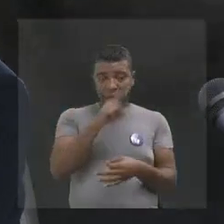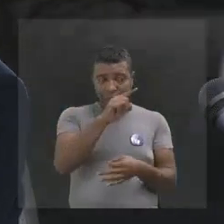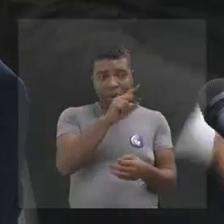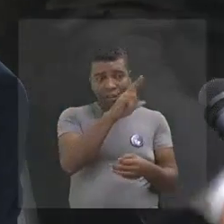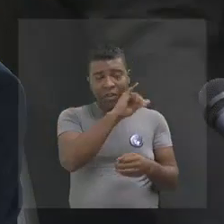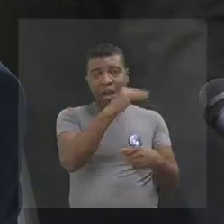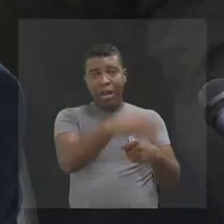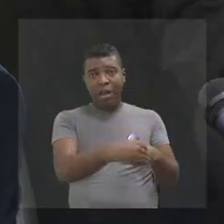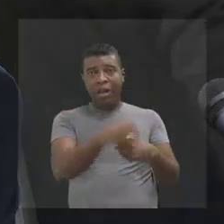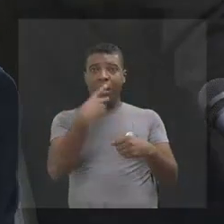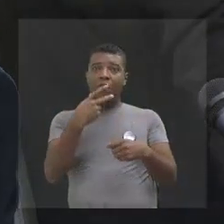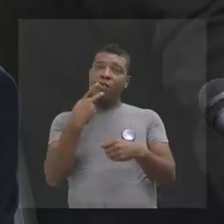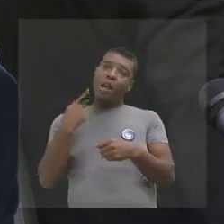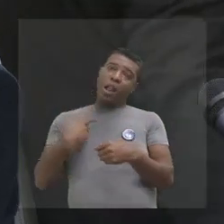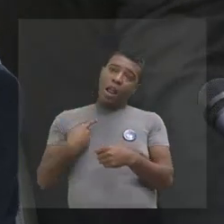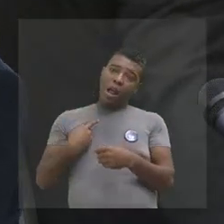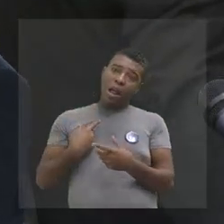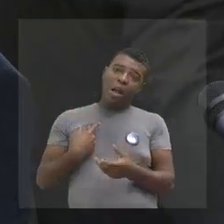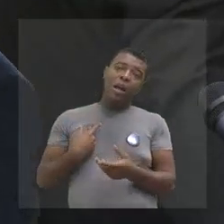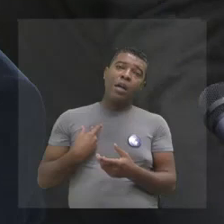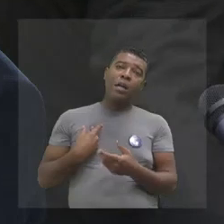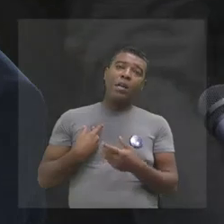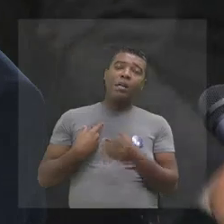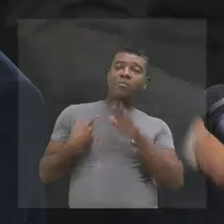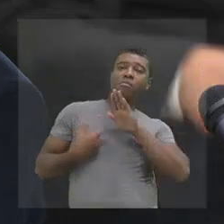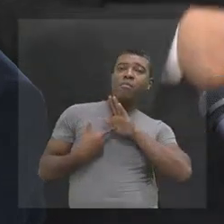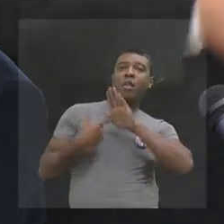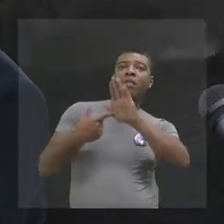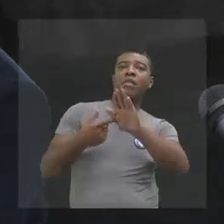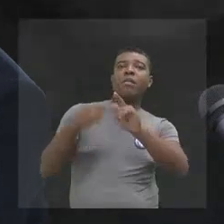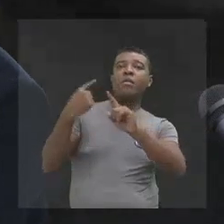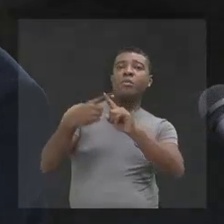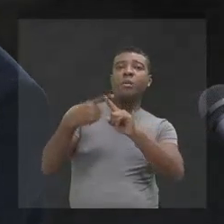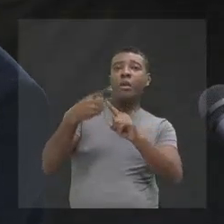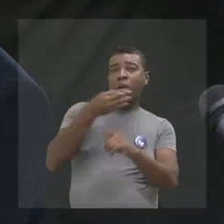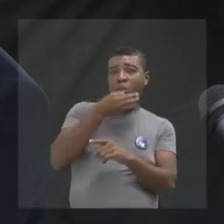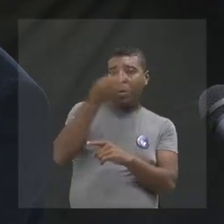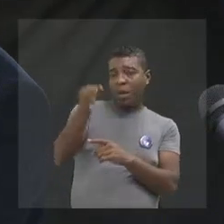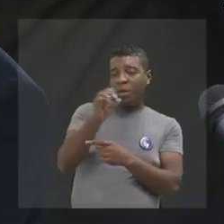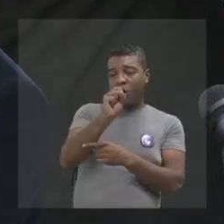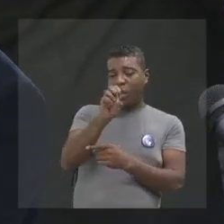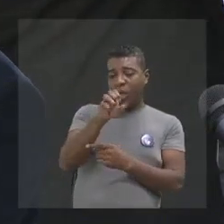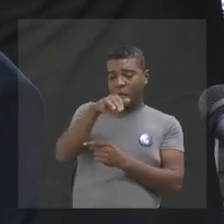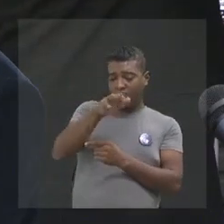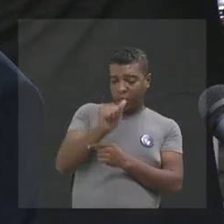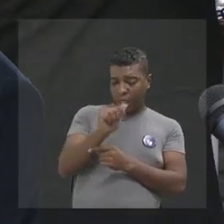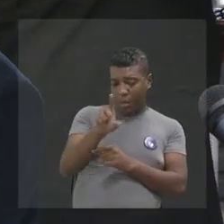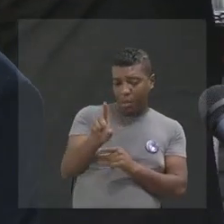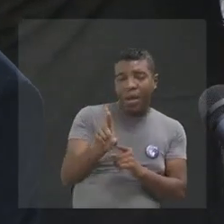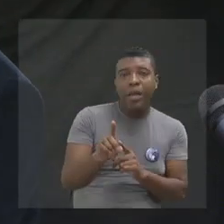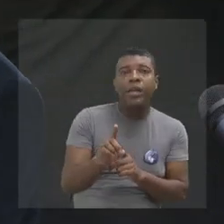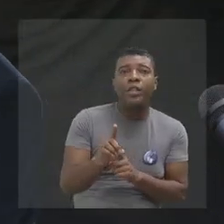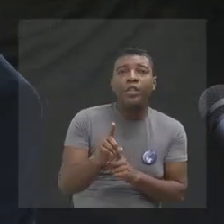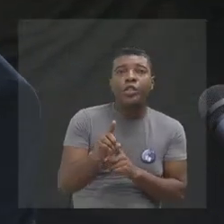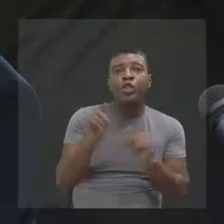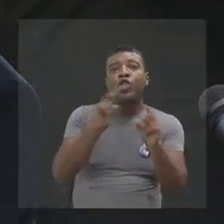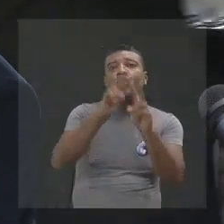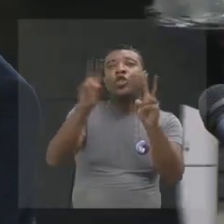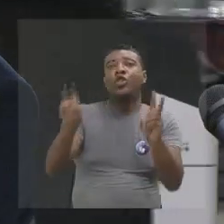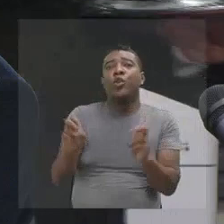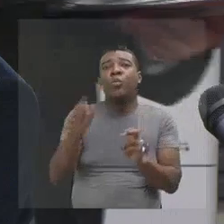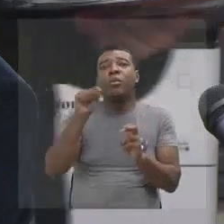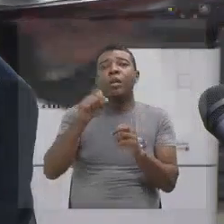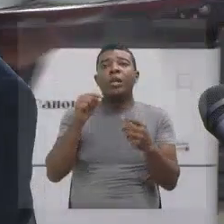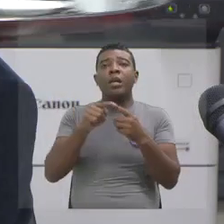porque a opinião da semad quanto a necessidade